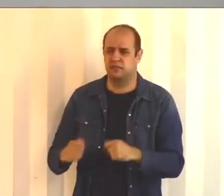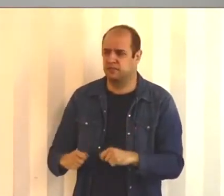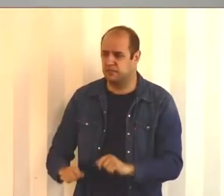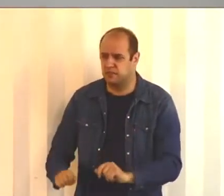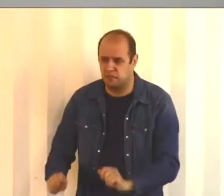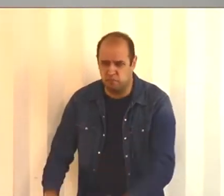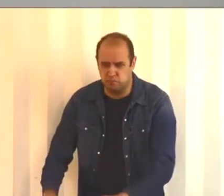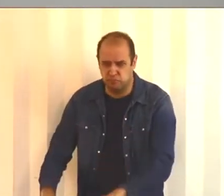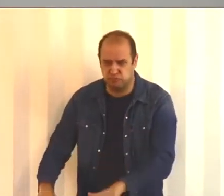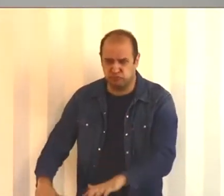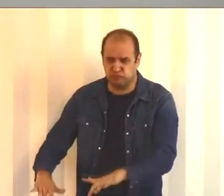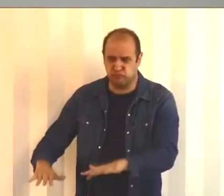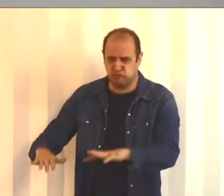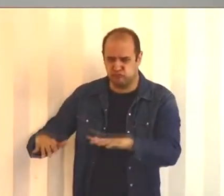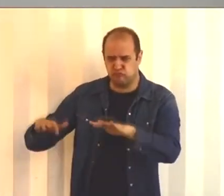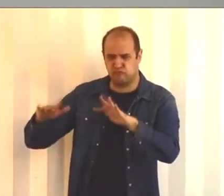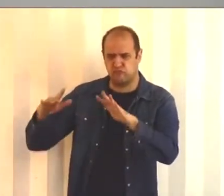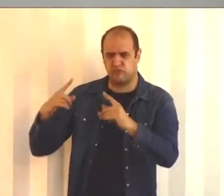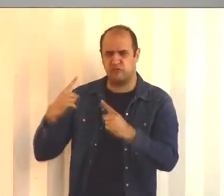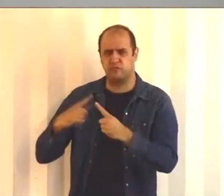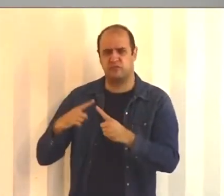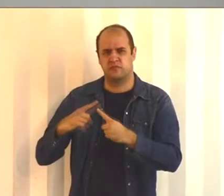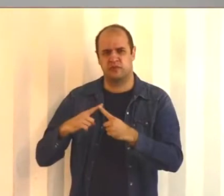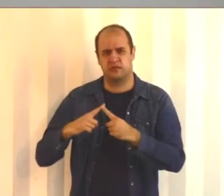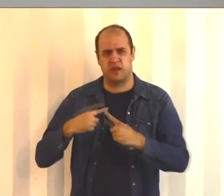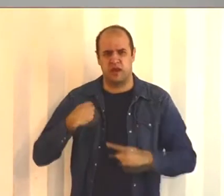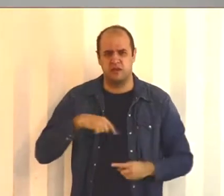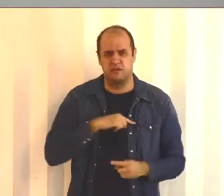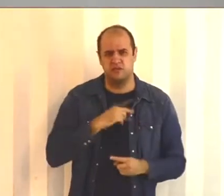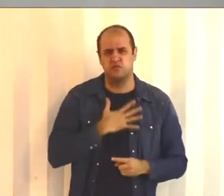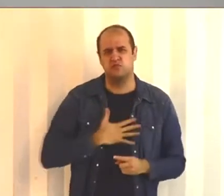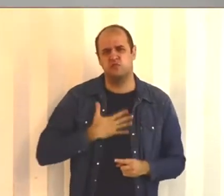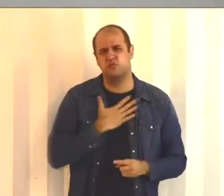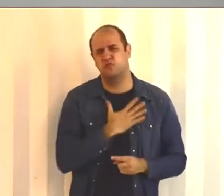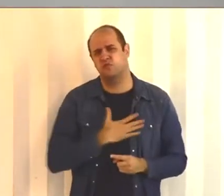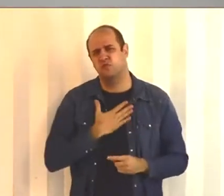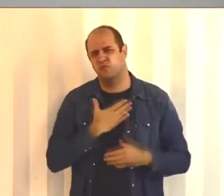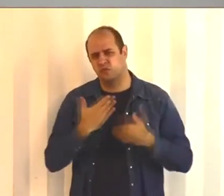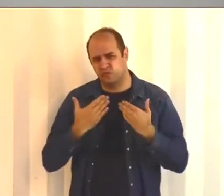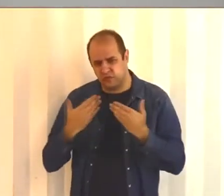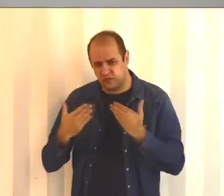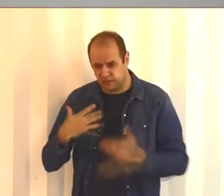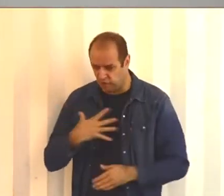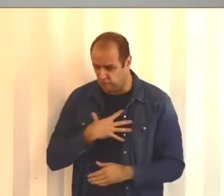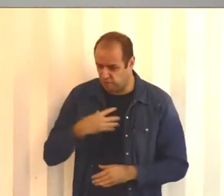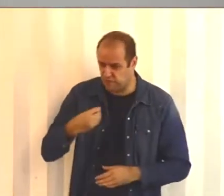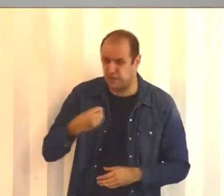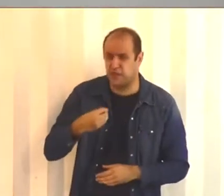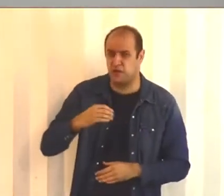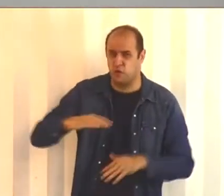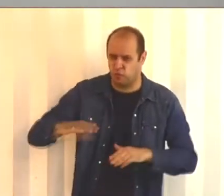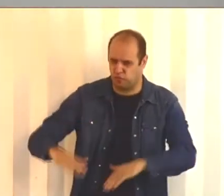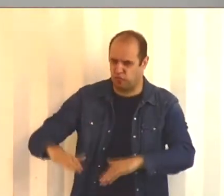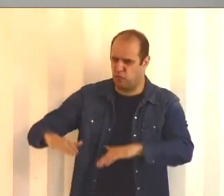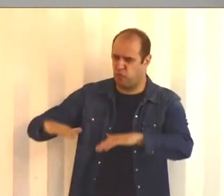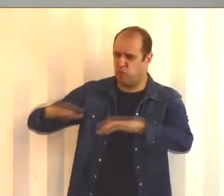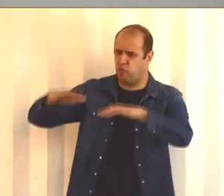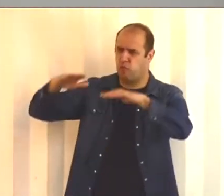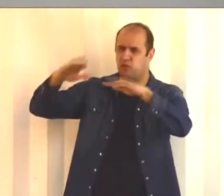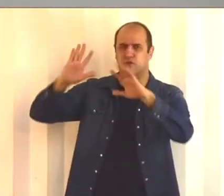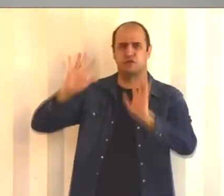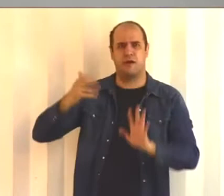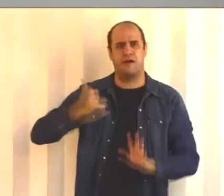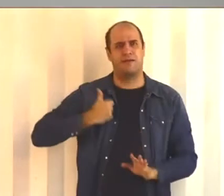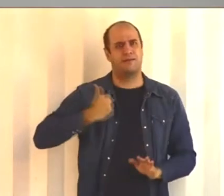falando isso? Porque nós temos um gosto, uma tendência a tratar nossos filhos de 20, 30, 40 anos como bebês.